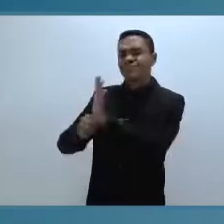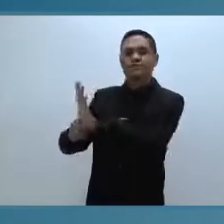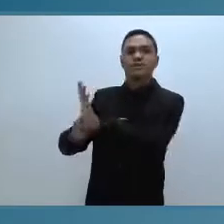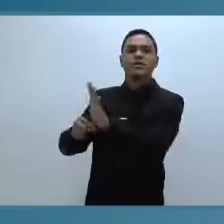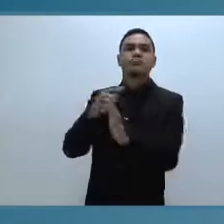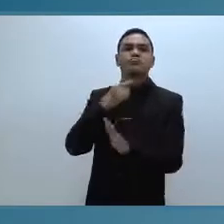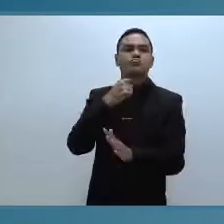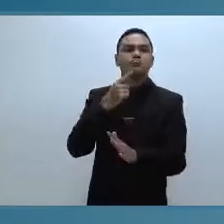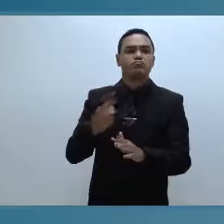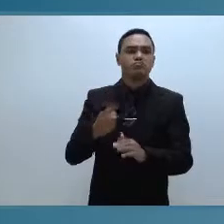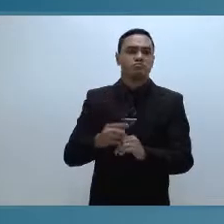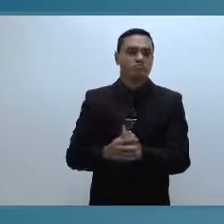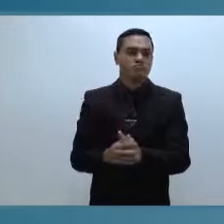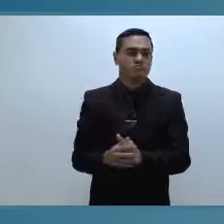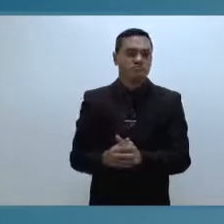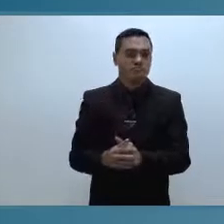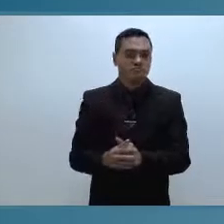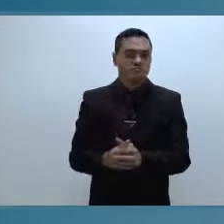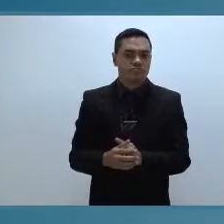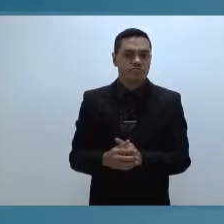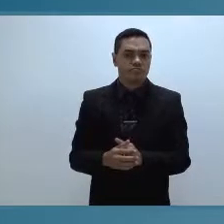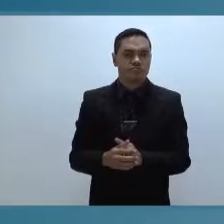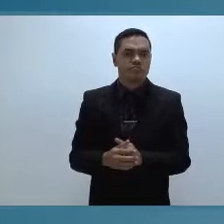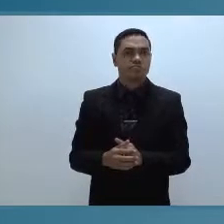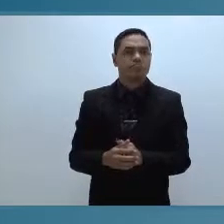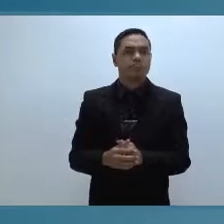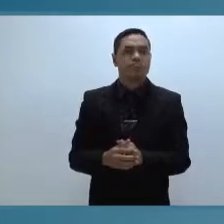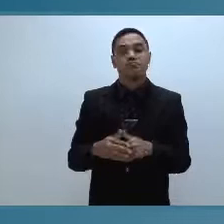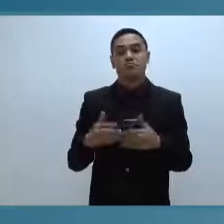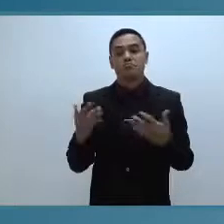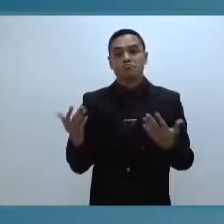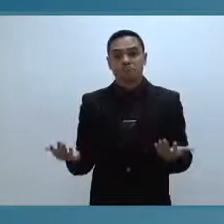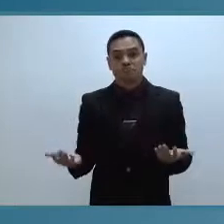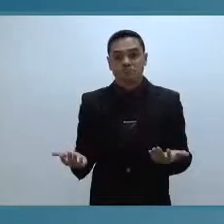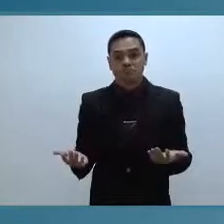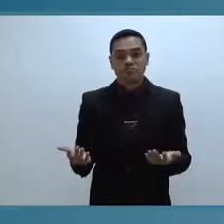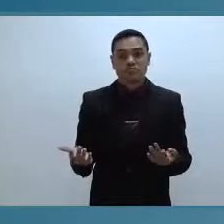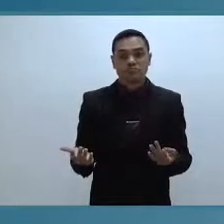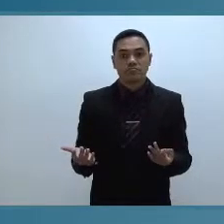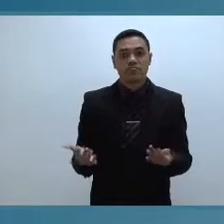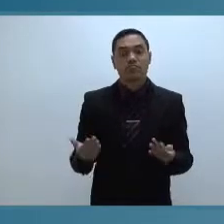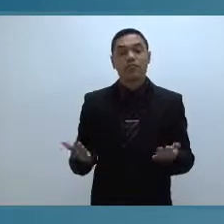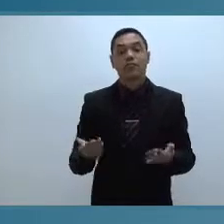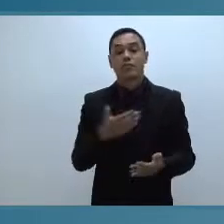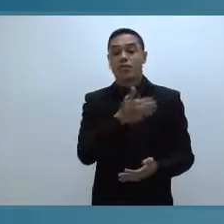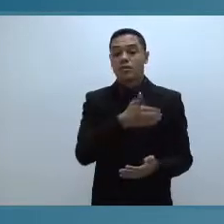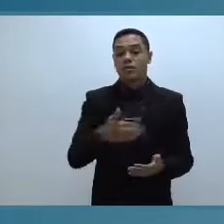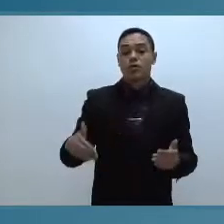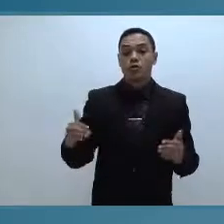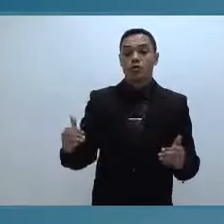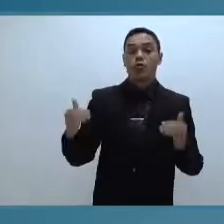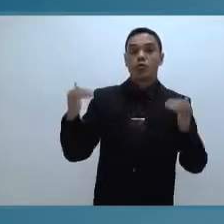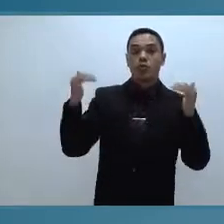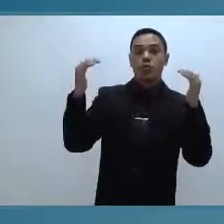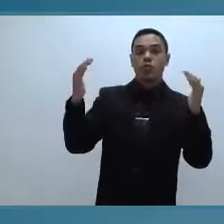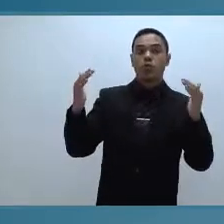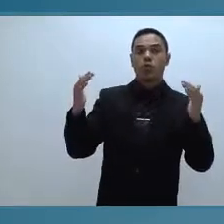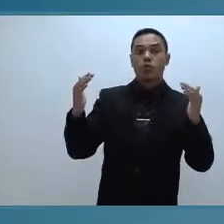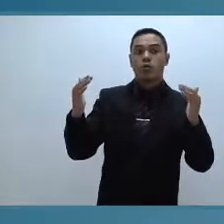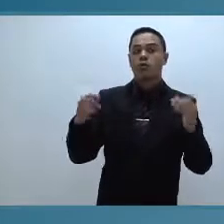juiz de direito. De outra vez, mesmo que a autoridade reconhecida na comarca magistrada há